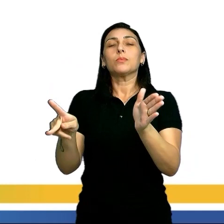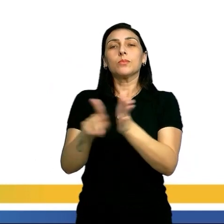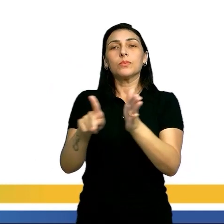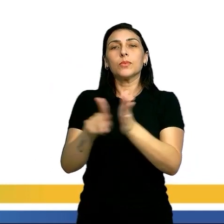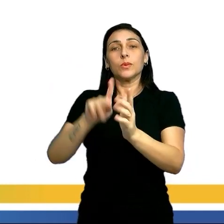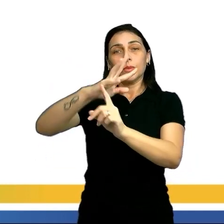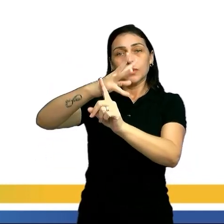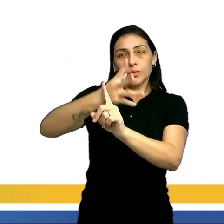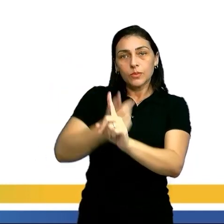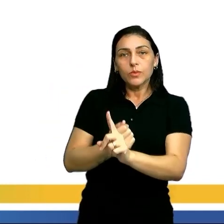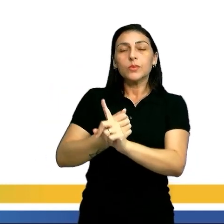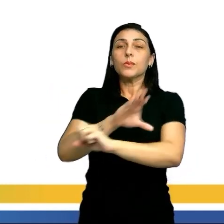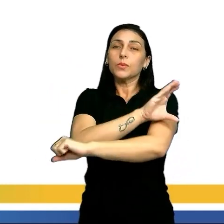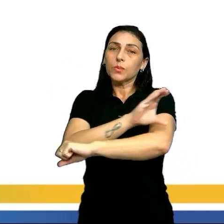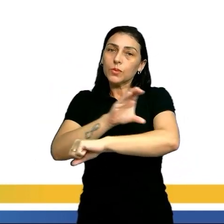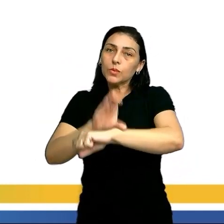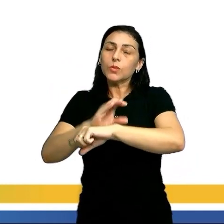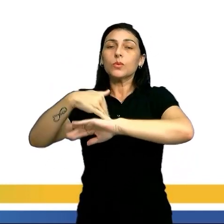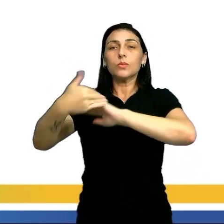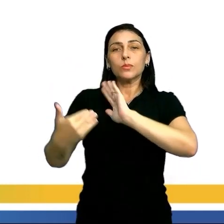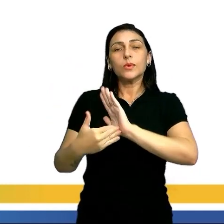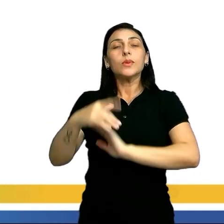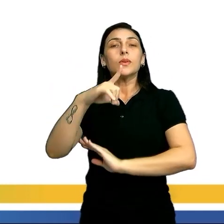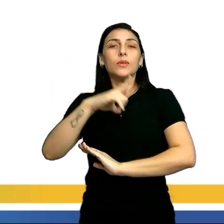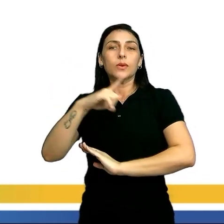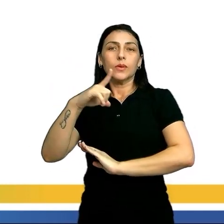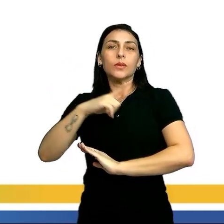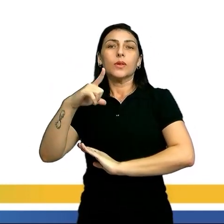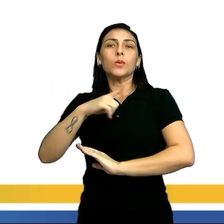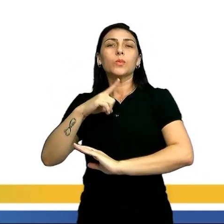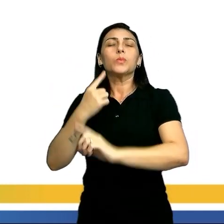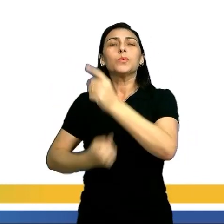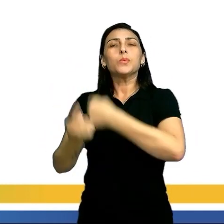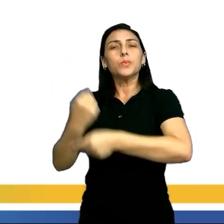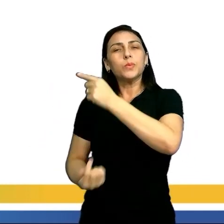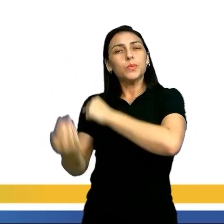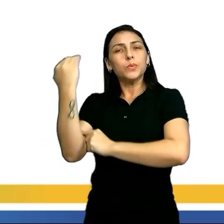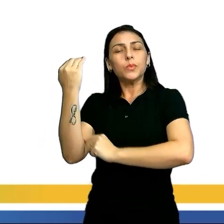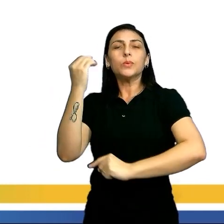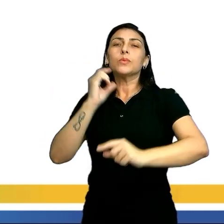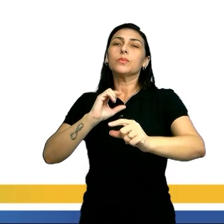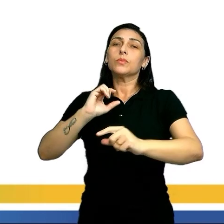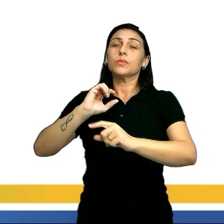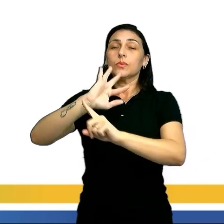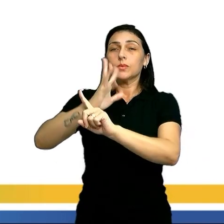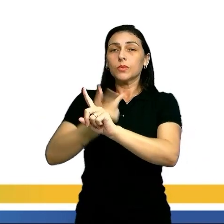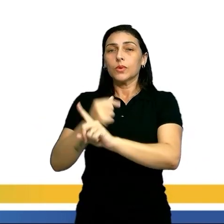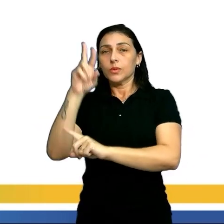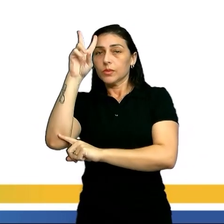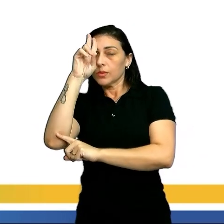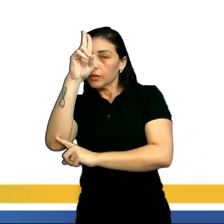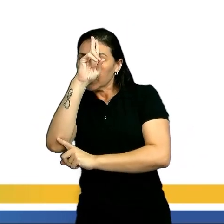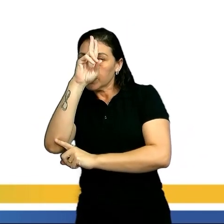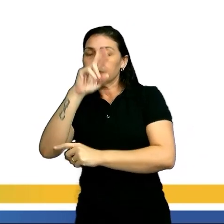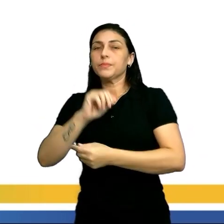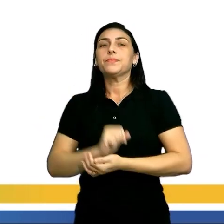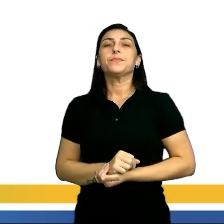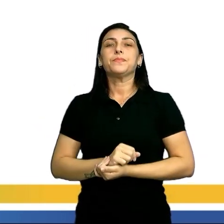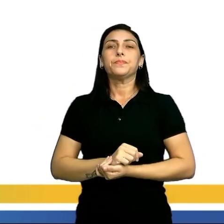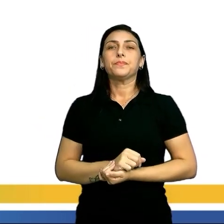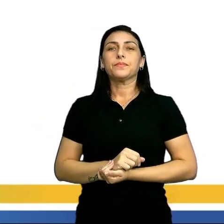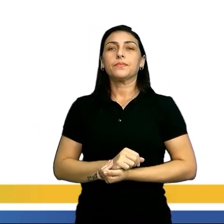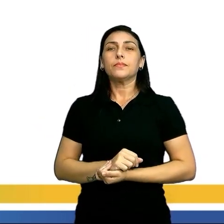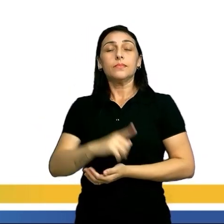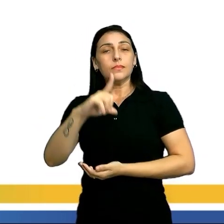da arte e da cultura como um todo, nós temos o maior retrocesso da arte na história. Vamos